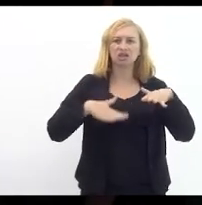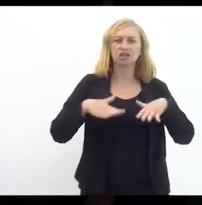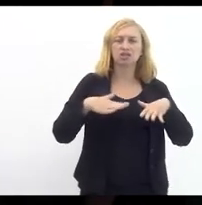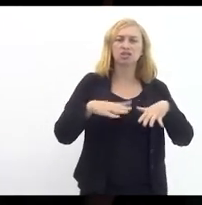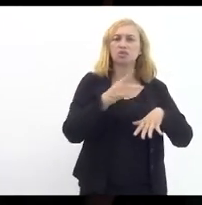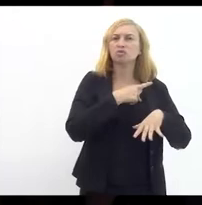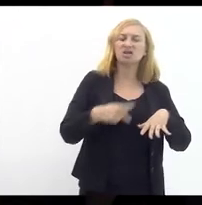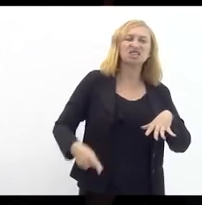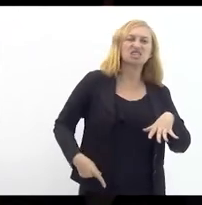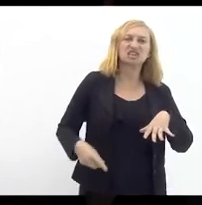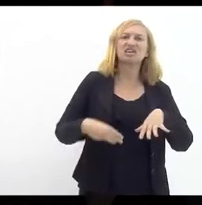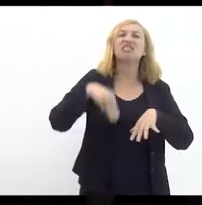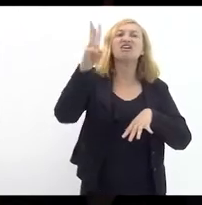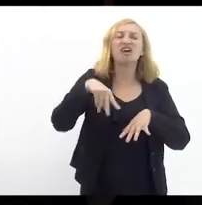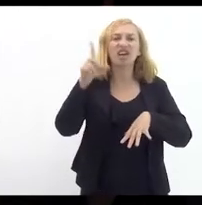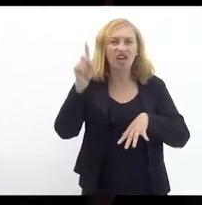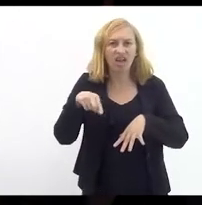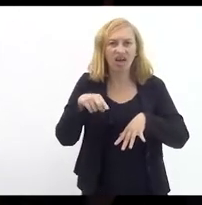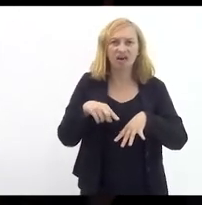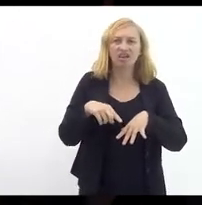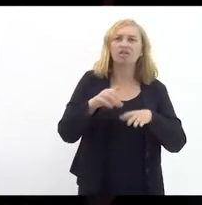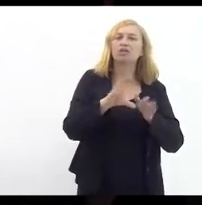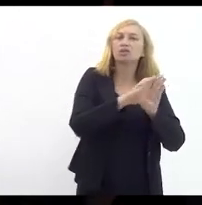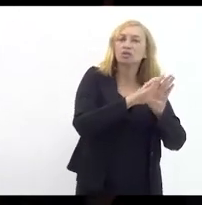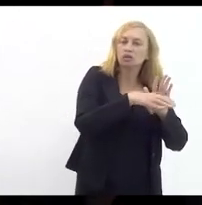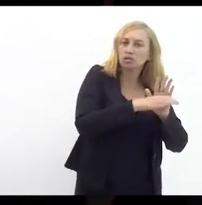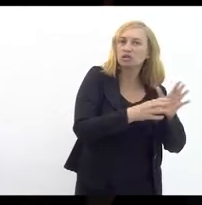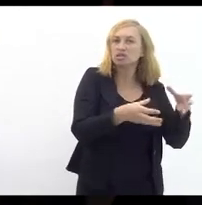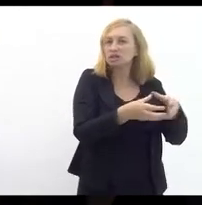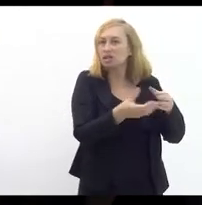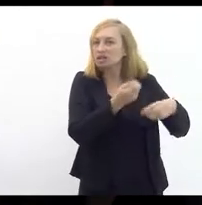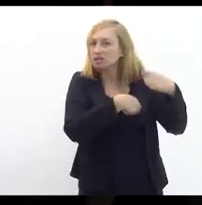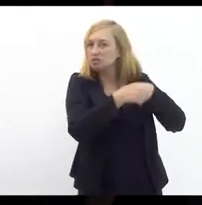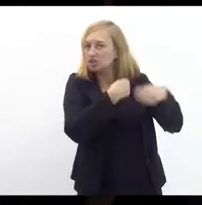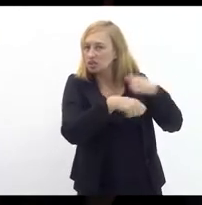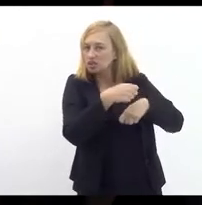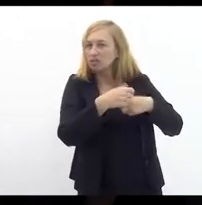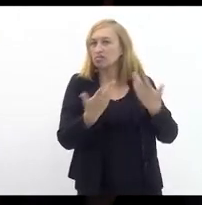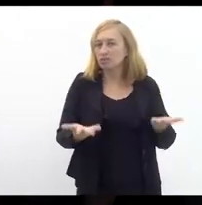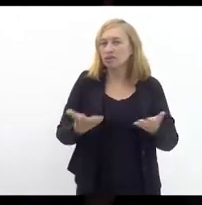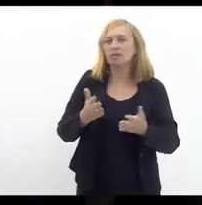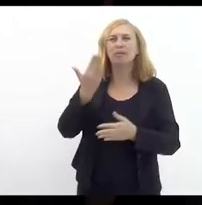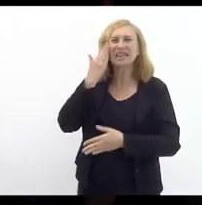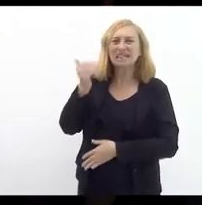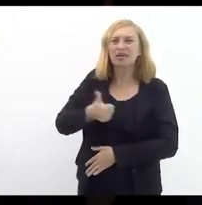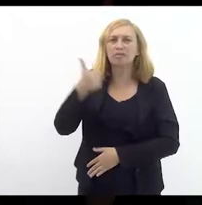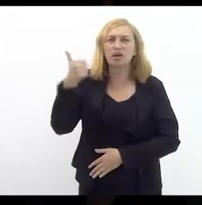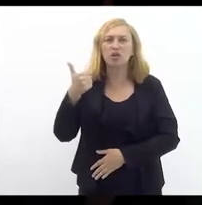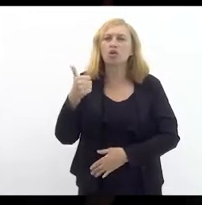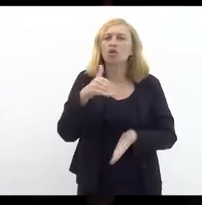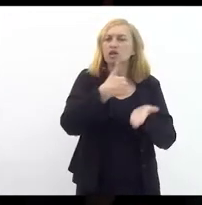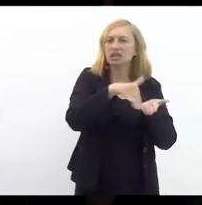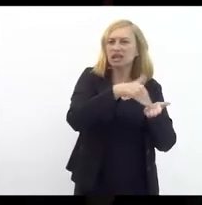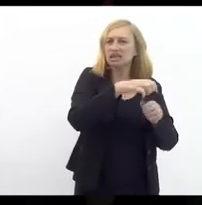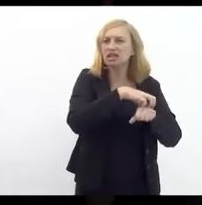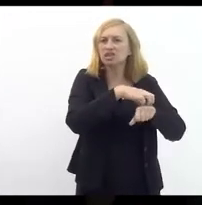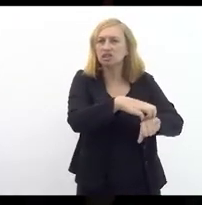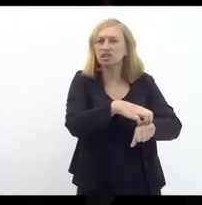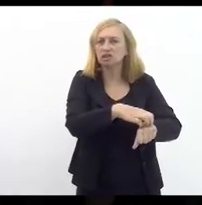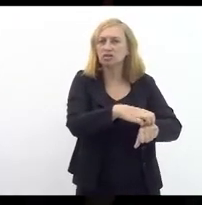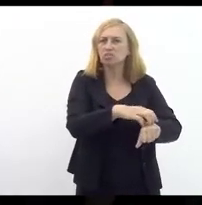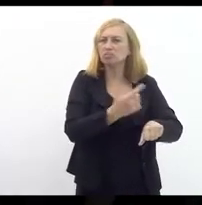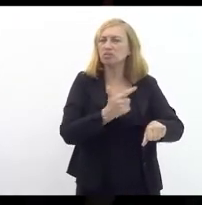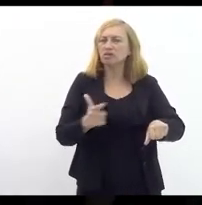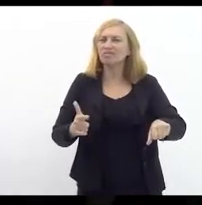presidente e tem um conselho de administração e tem o seu corpo diretivo. Então, para entender melhor, então o secretário de Estado de Transporte não tem